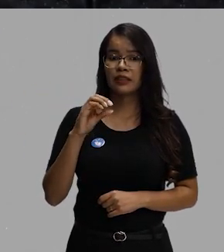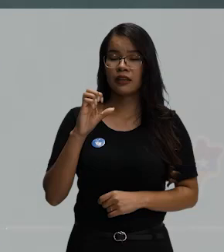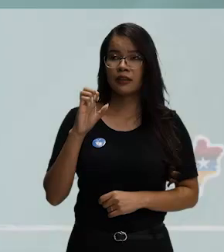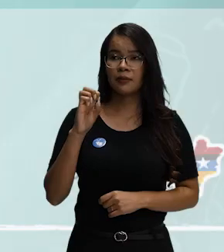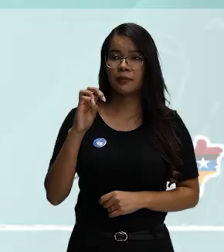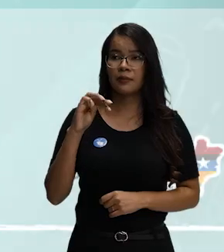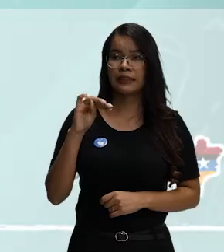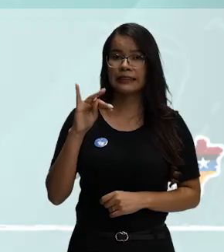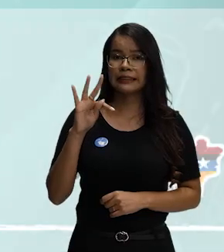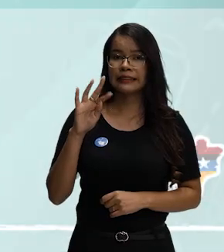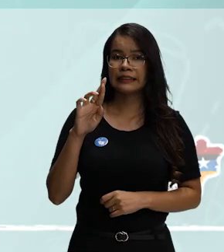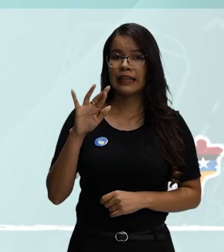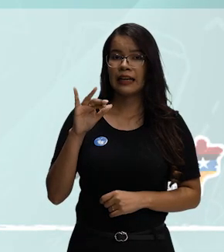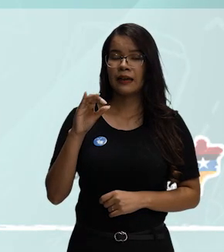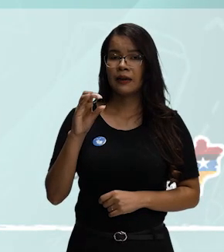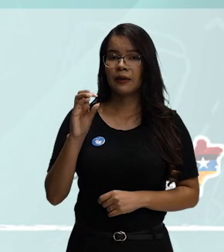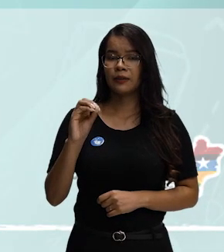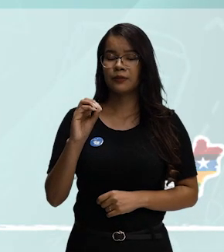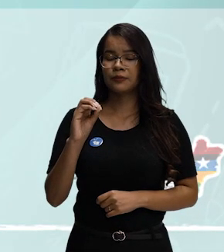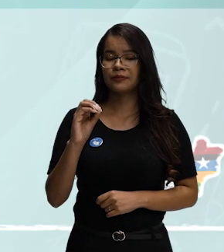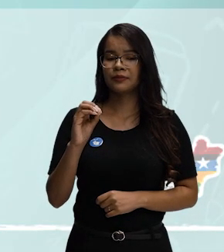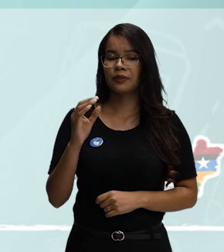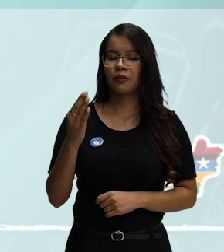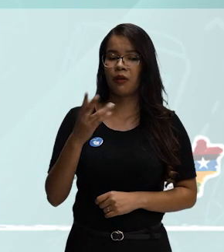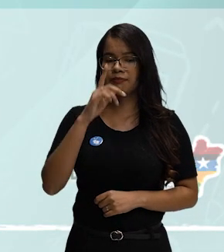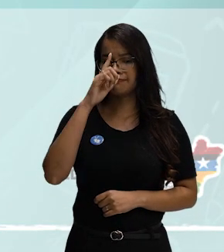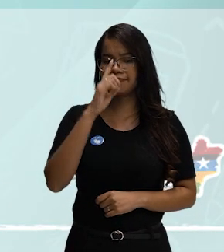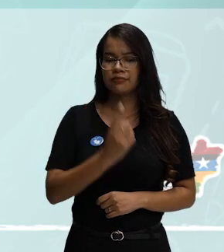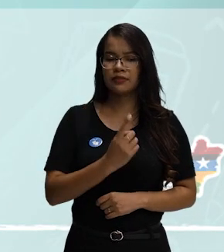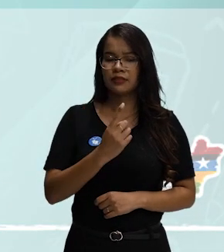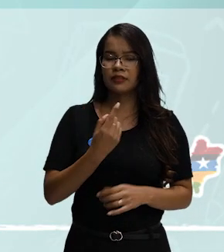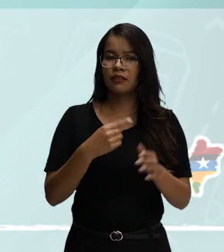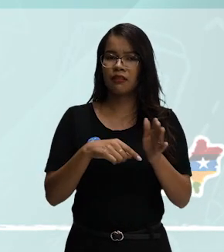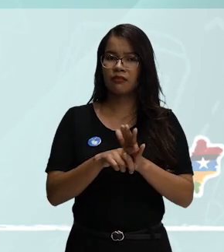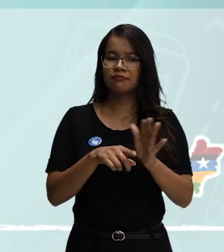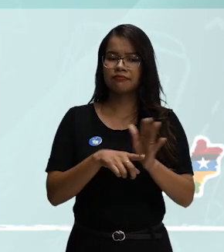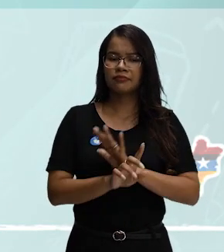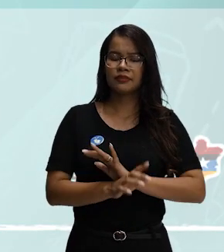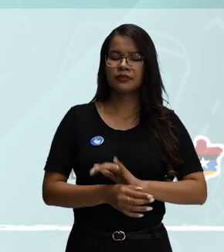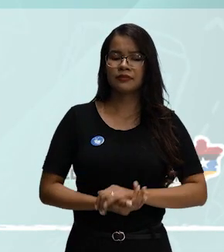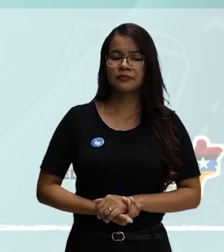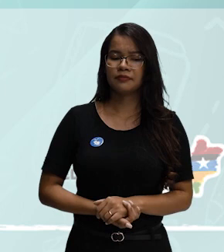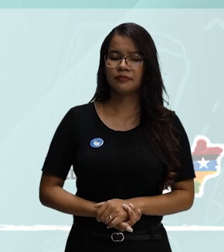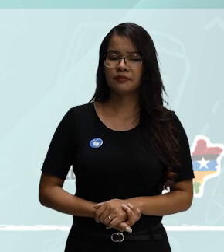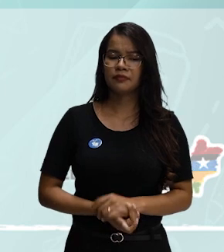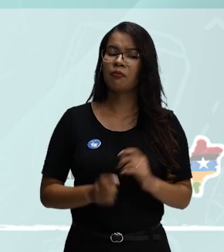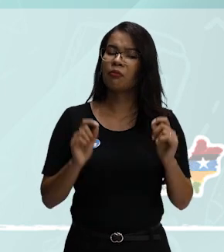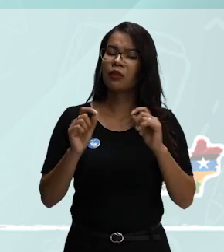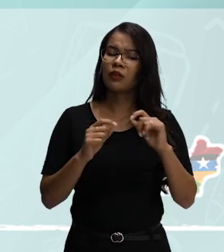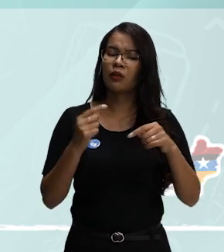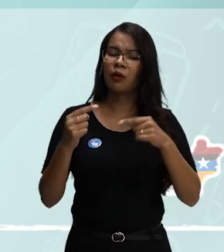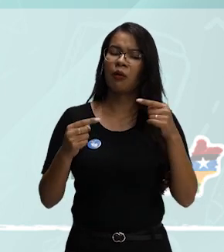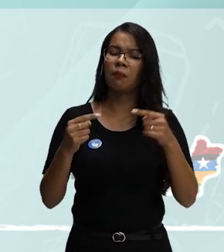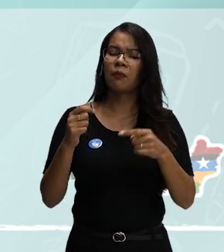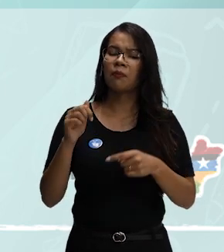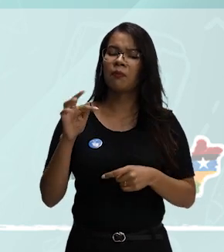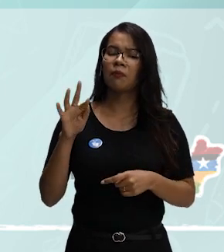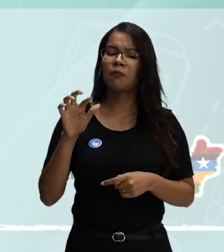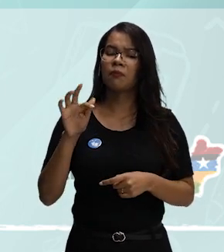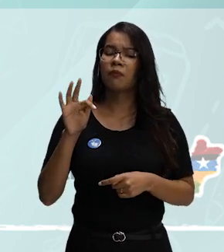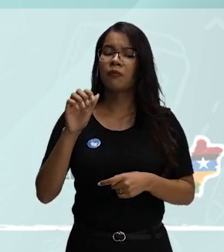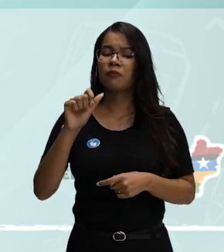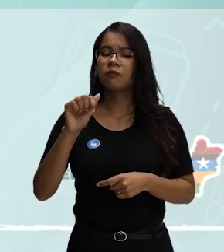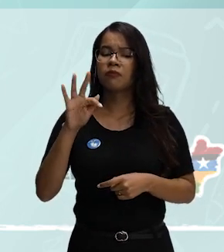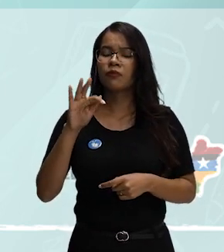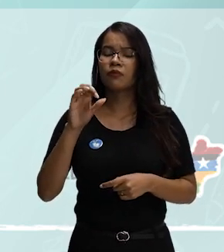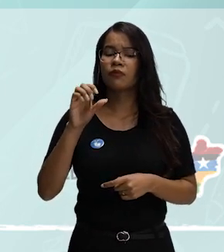cemitério. Vamos para o comando da questão. O que dominantemente aflora nos versos acima,